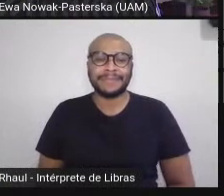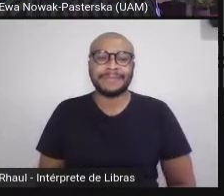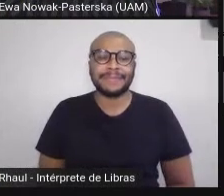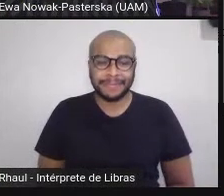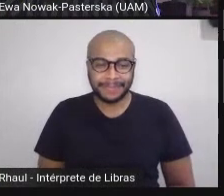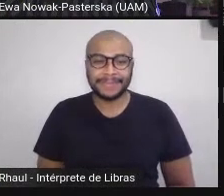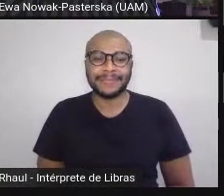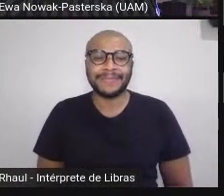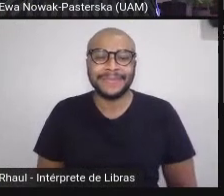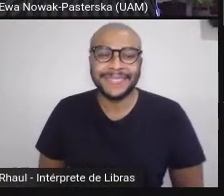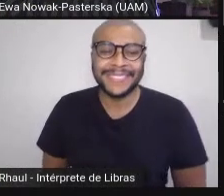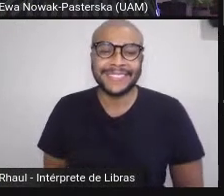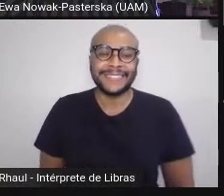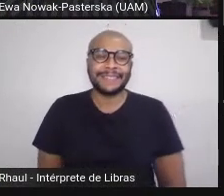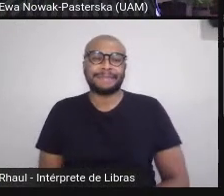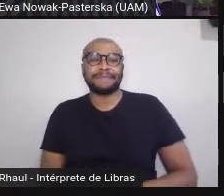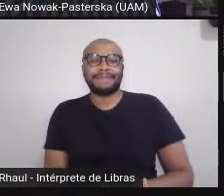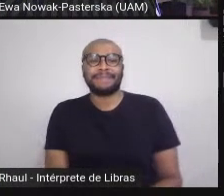Mhm. Już jest.